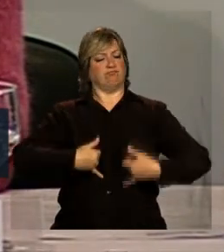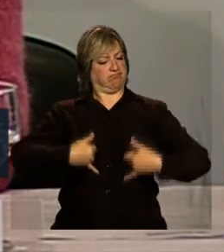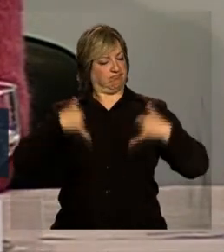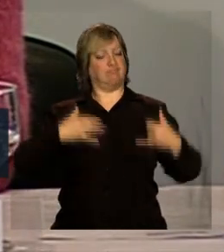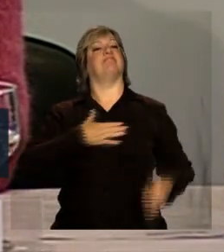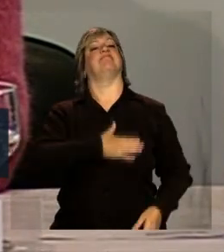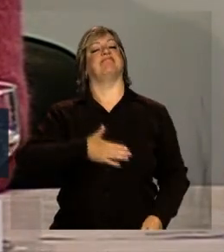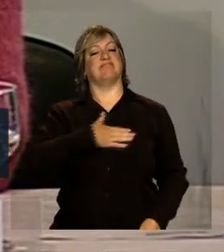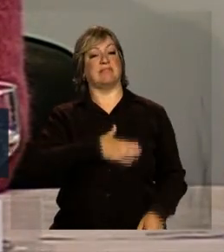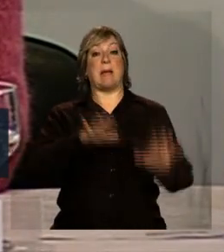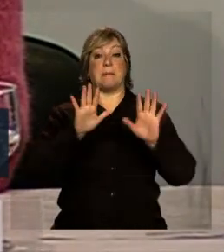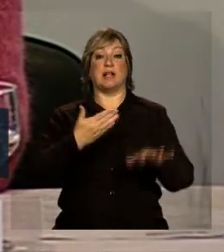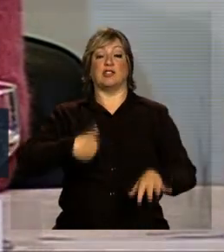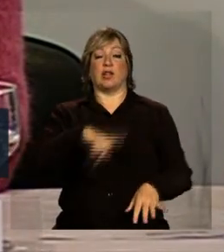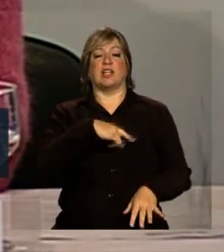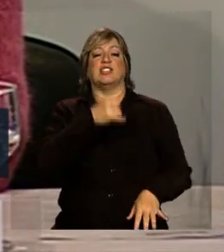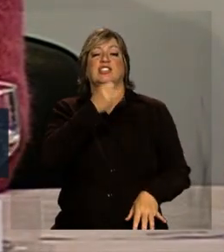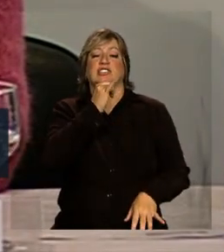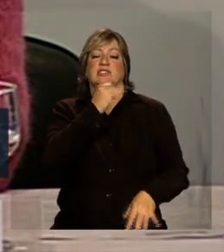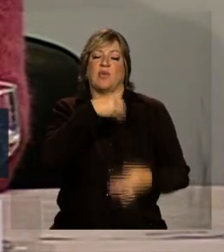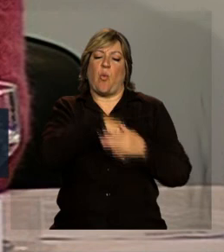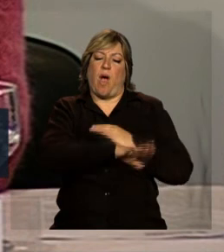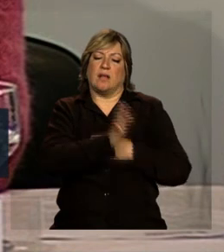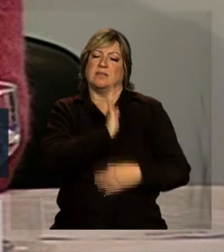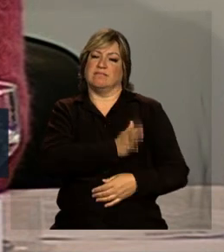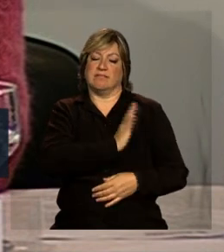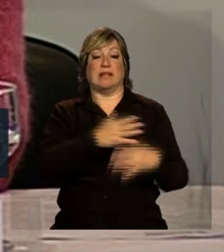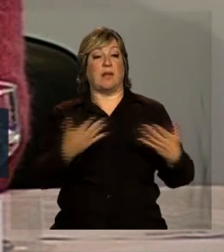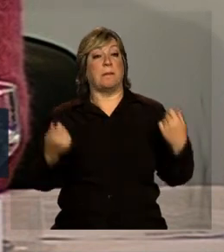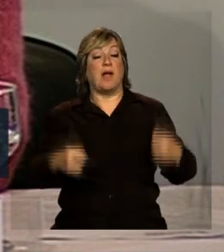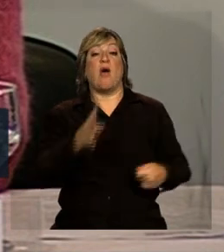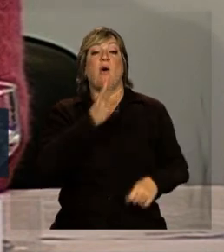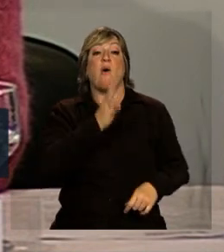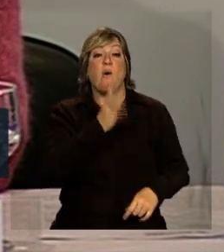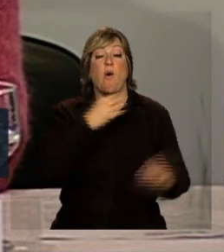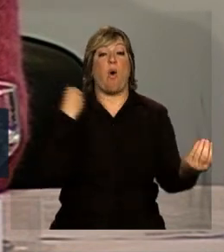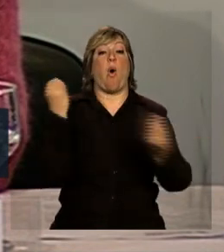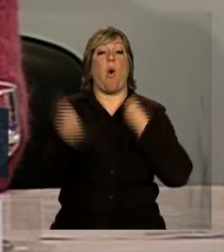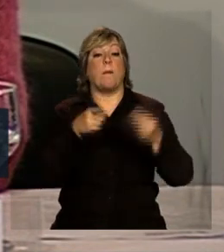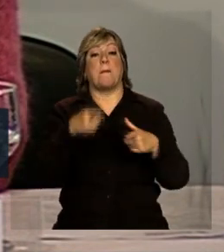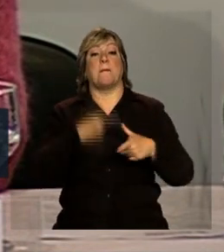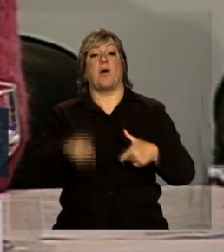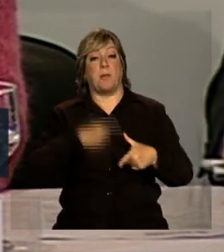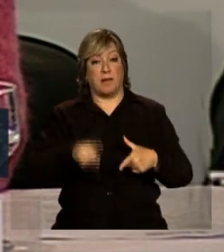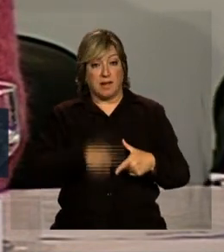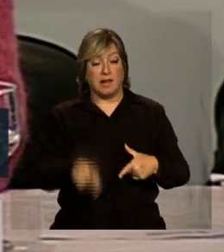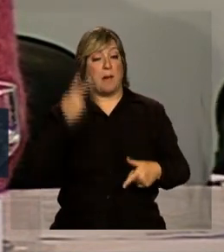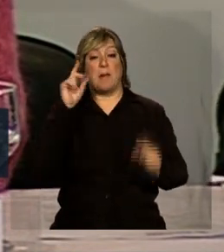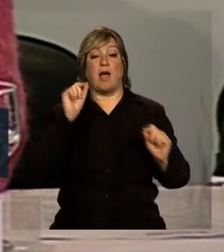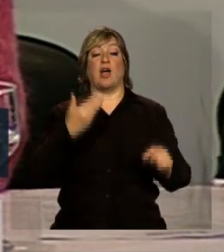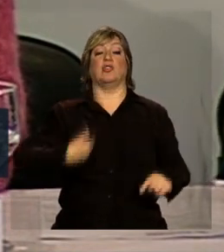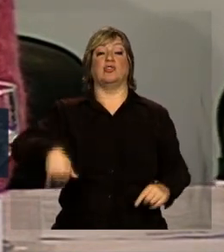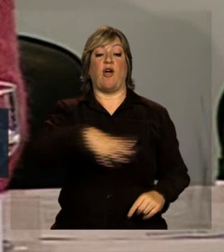orgulho, mas nós temos feridas. E nós temos que conhecer essas feridas para que